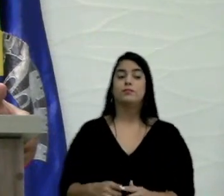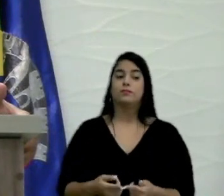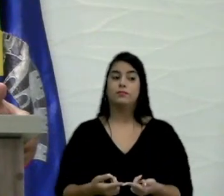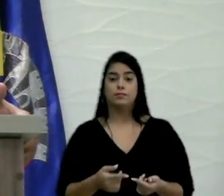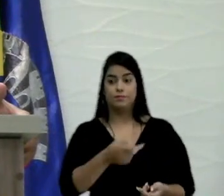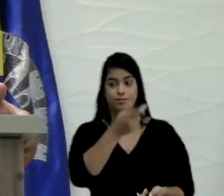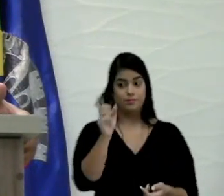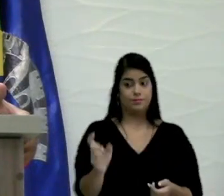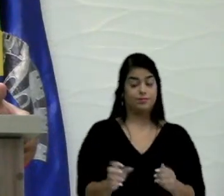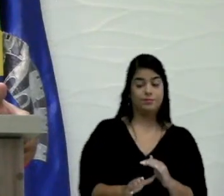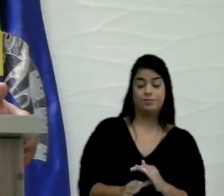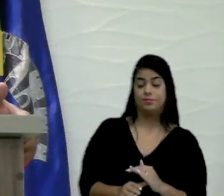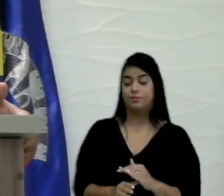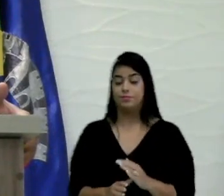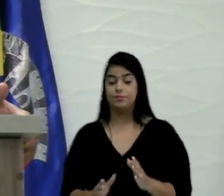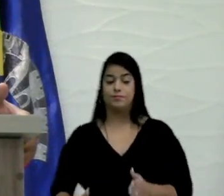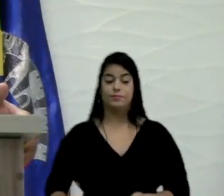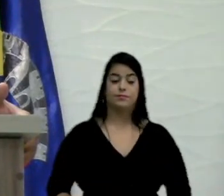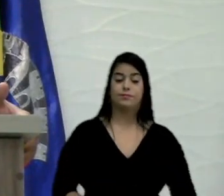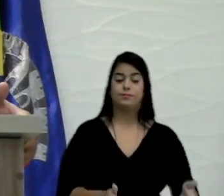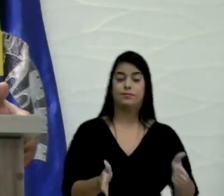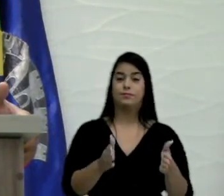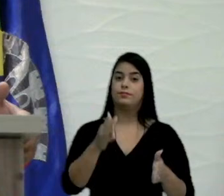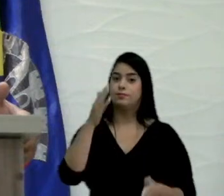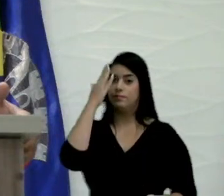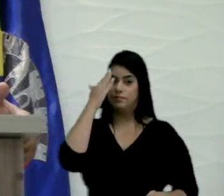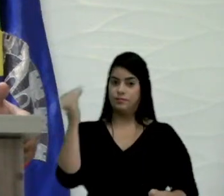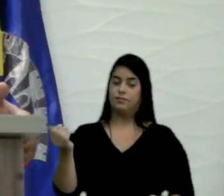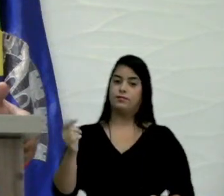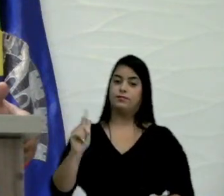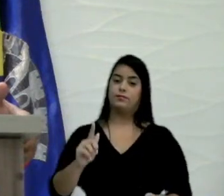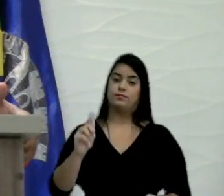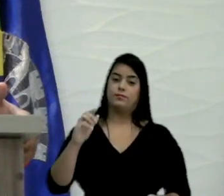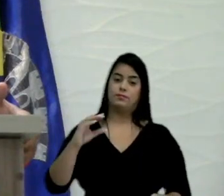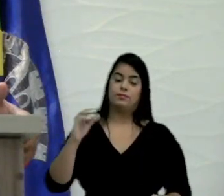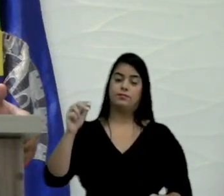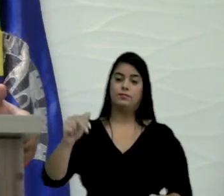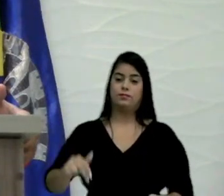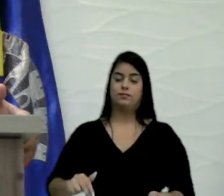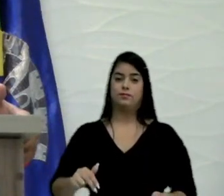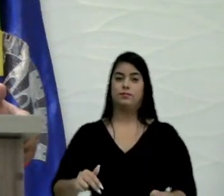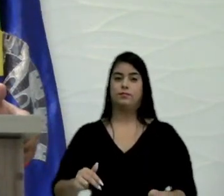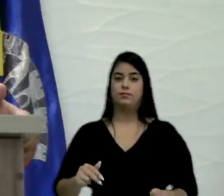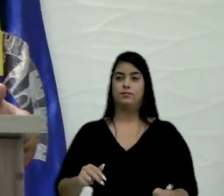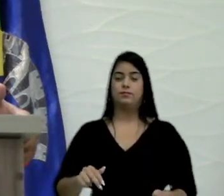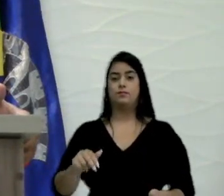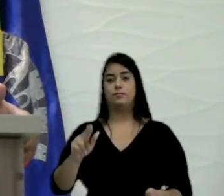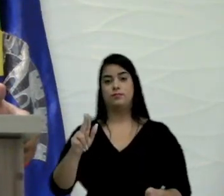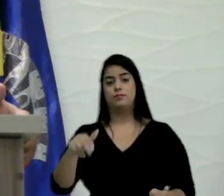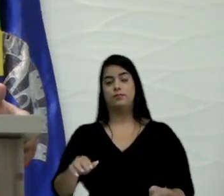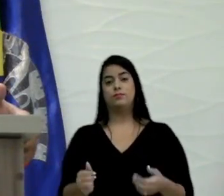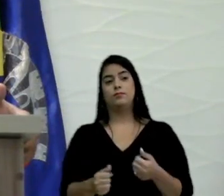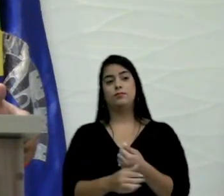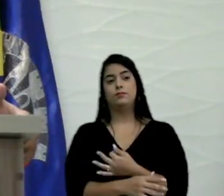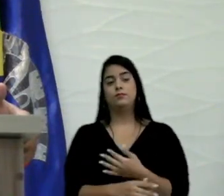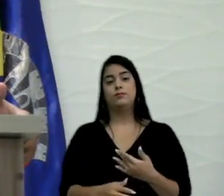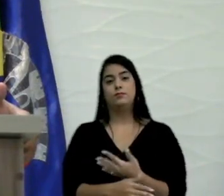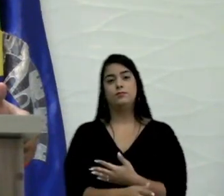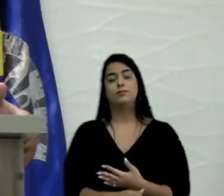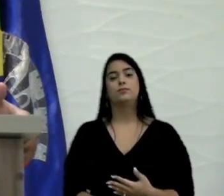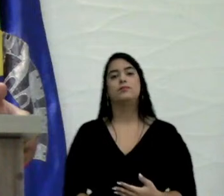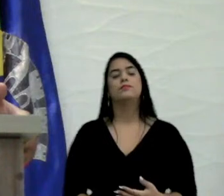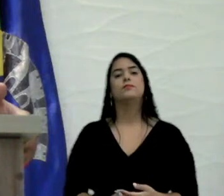ali na zona rural nas estradas para assaltar sabe que aquela GCN aquela unram não tá ali para poder pegar bandido que tá em